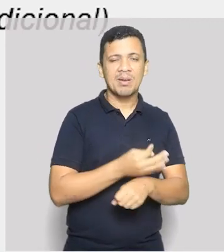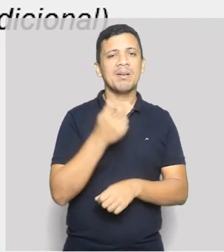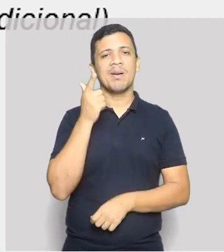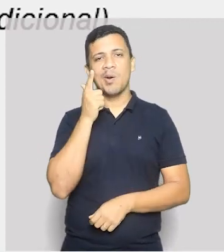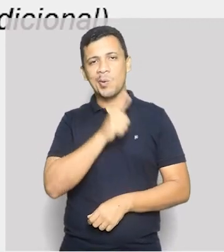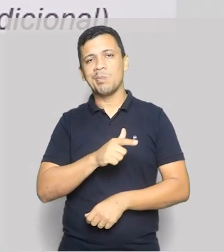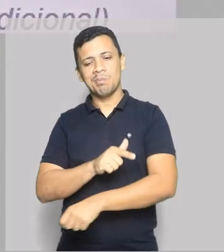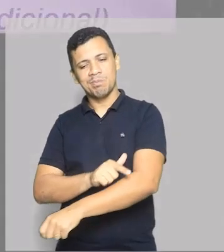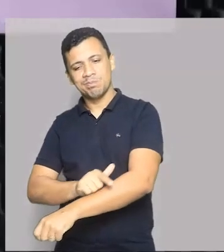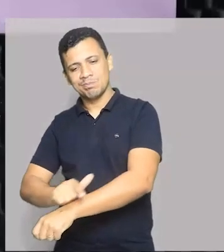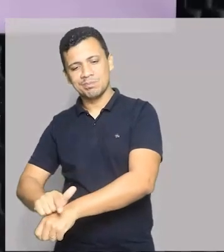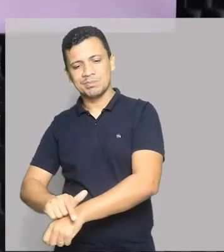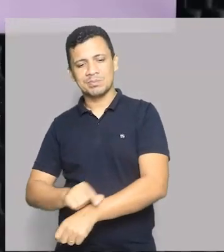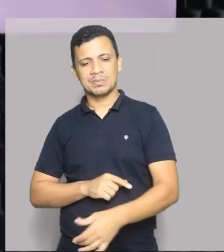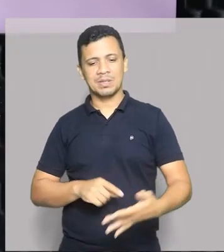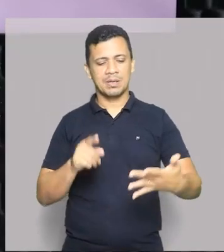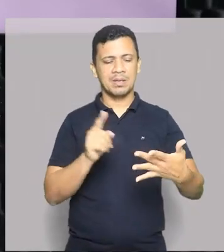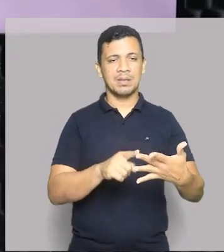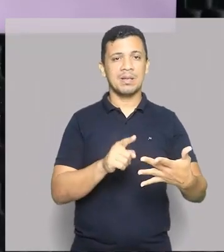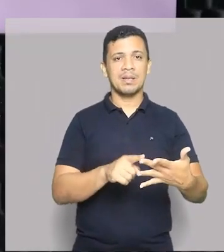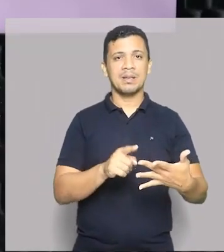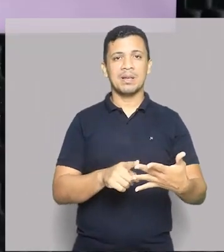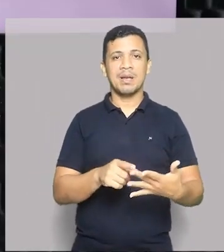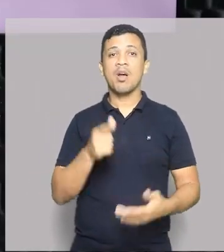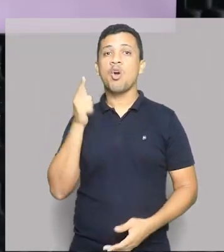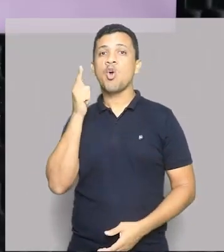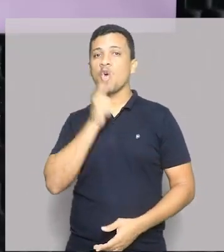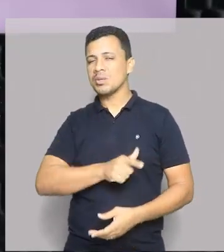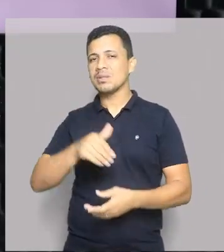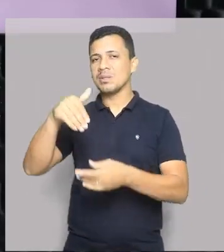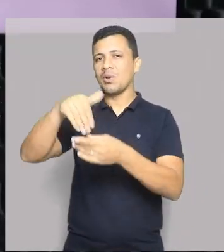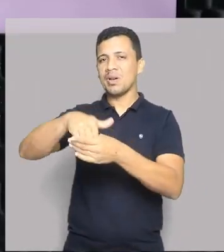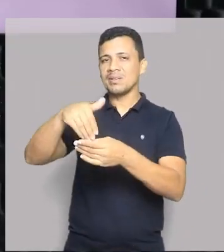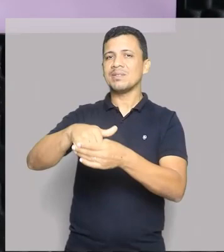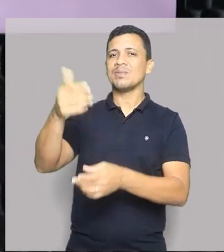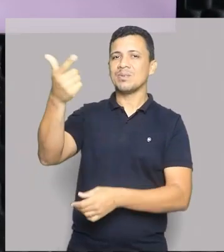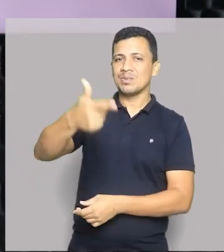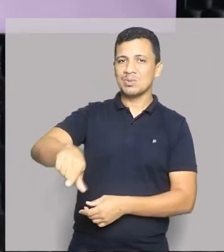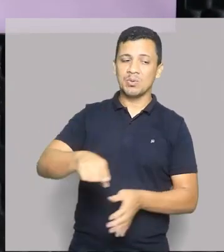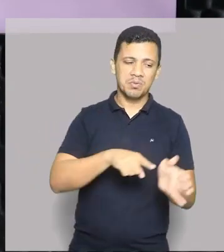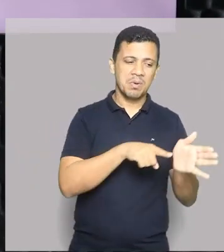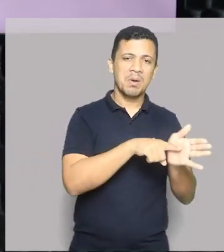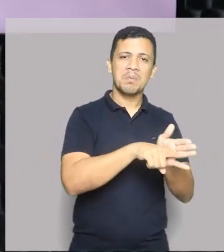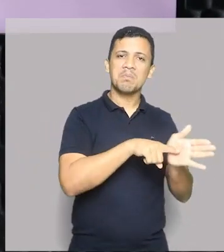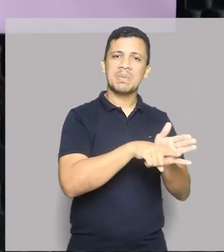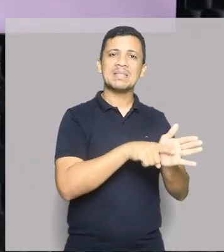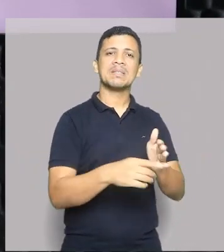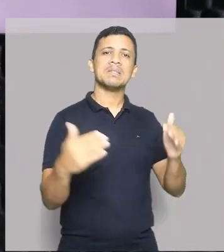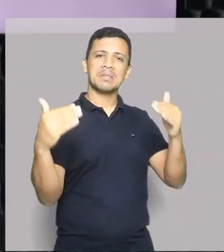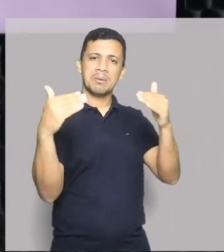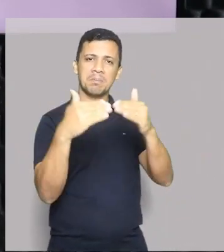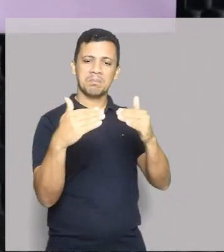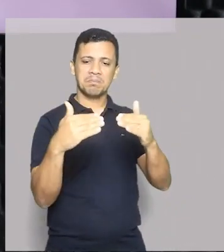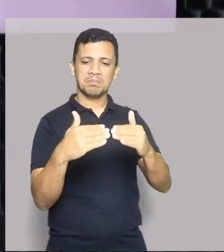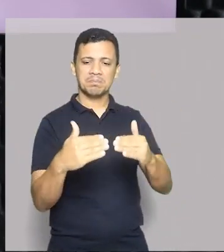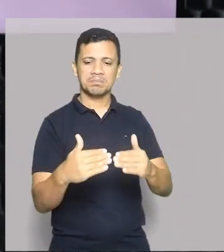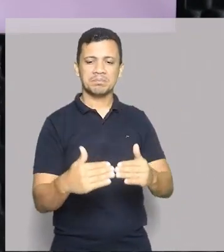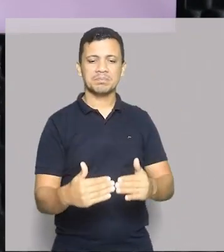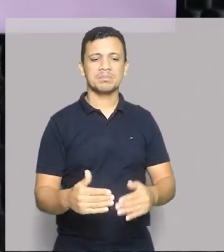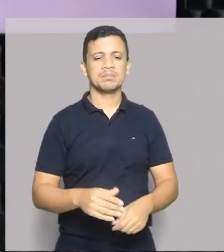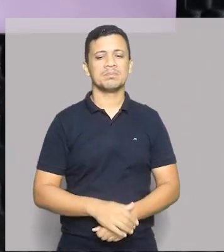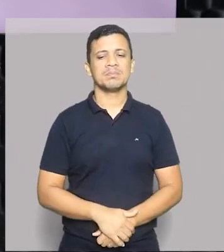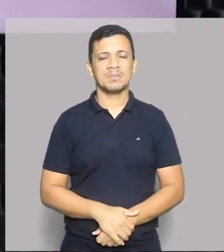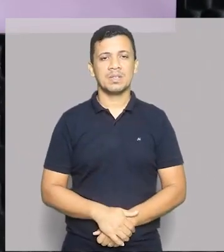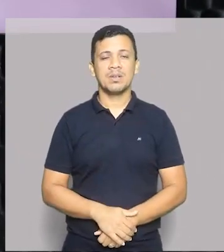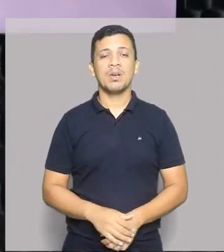na terceira, ele foi reeleito segundo indicaram as pesquisas, conforme as pesquisas indicaram. Então, é